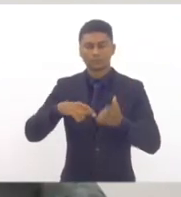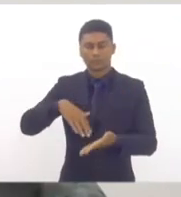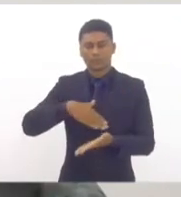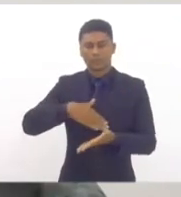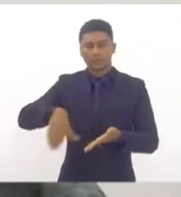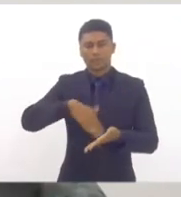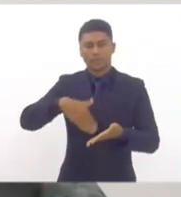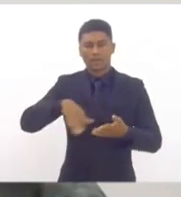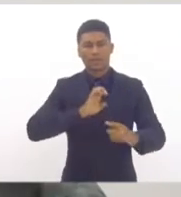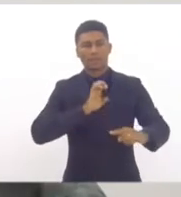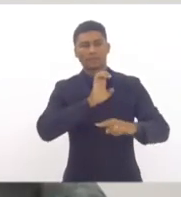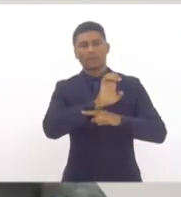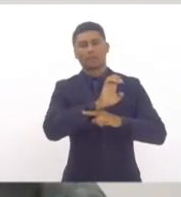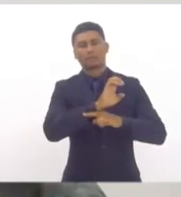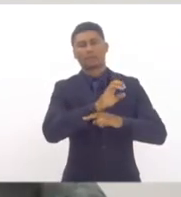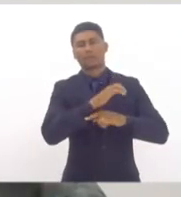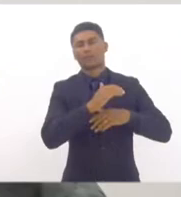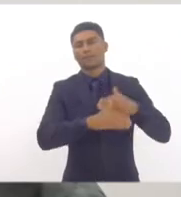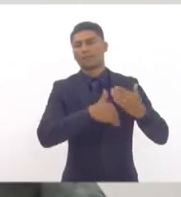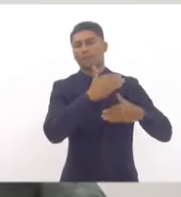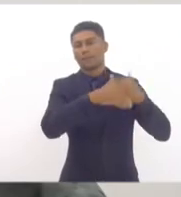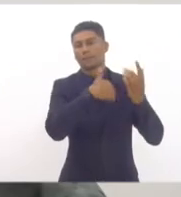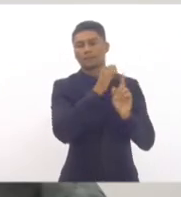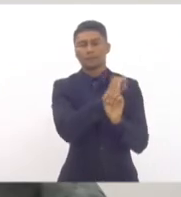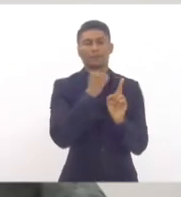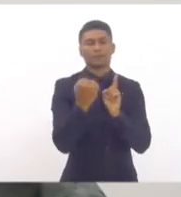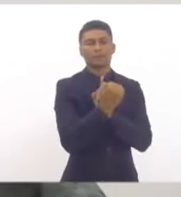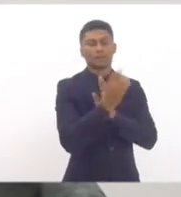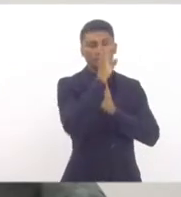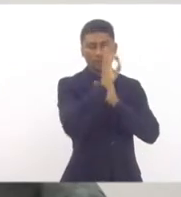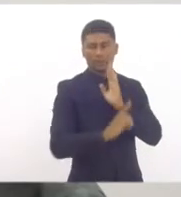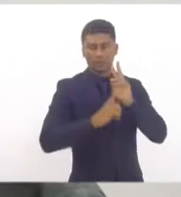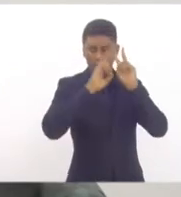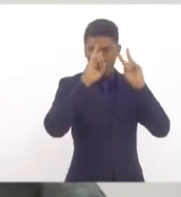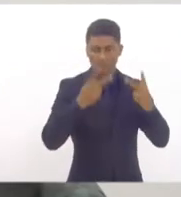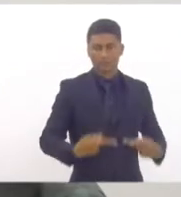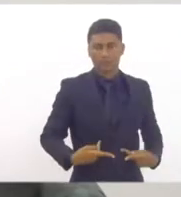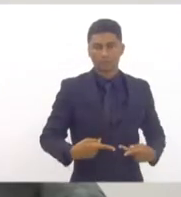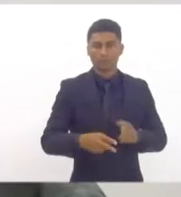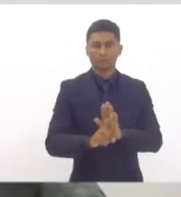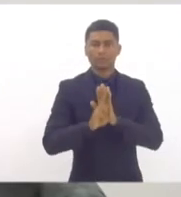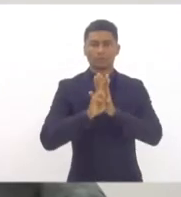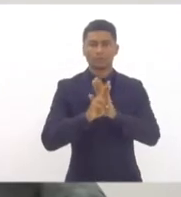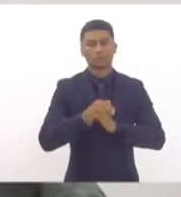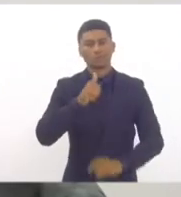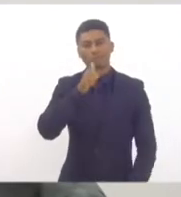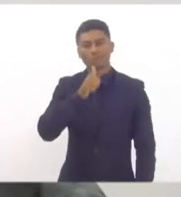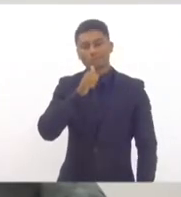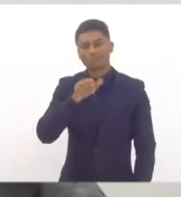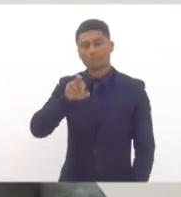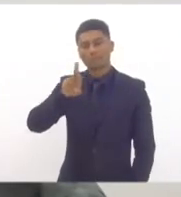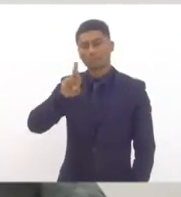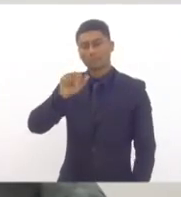de Estado de Desenvolvimento Social e Direitos Humanos, representante Rafaela Fontes.